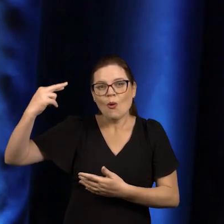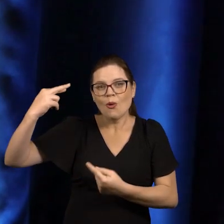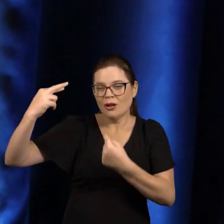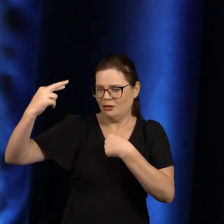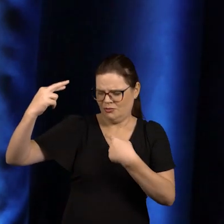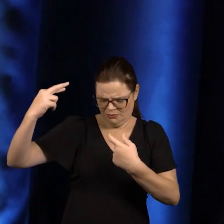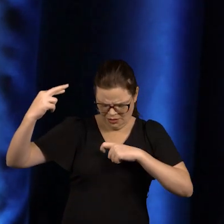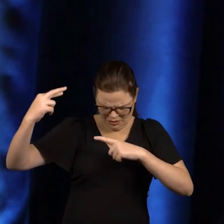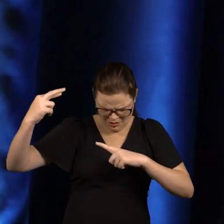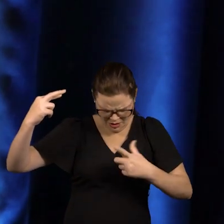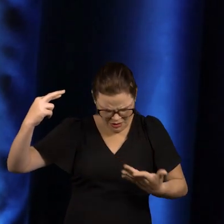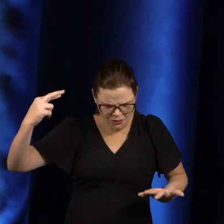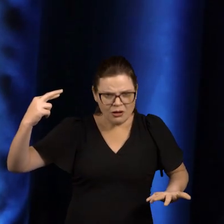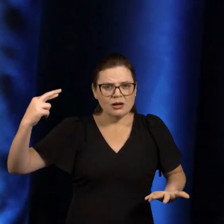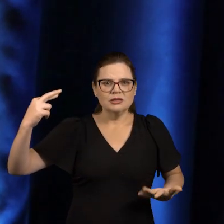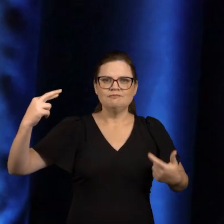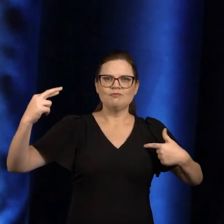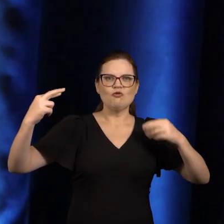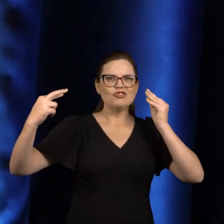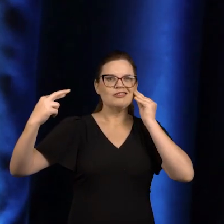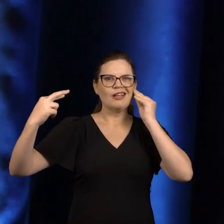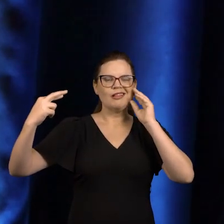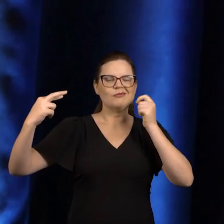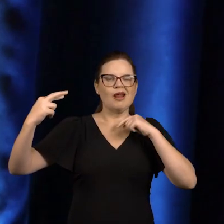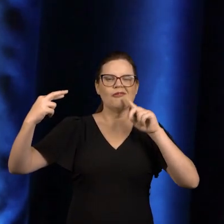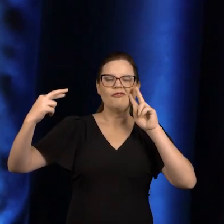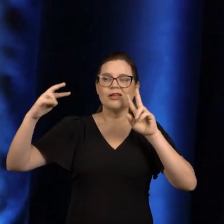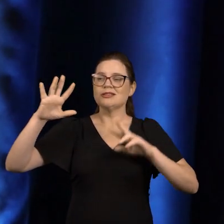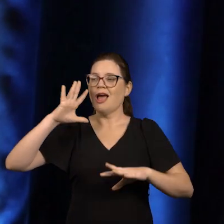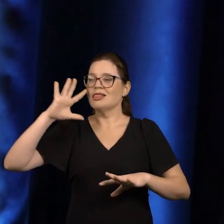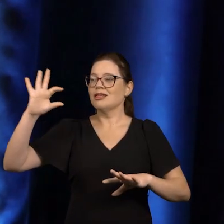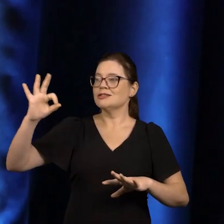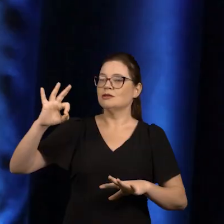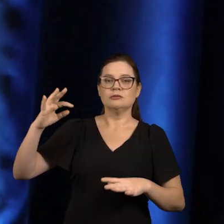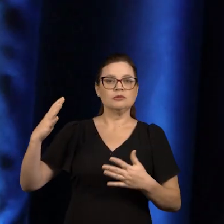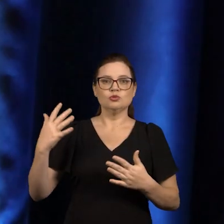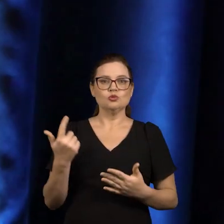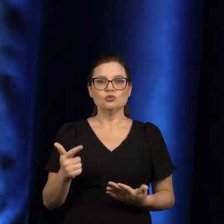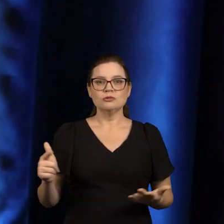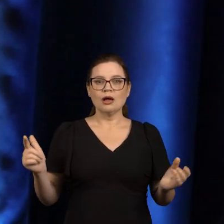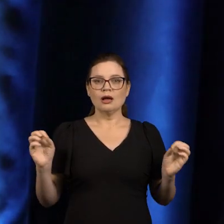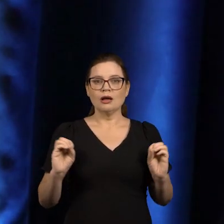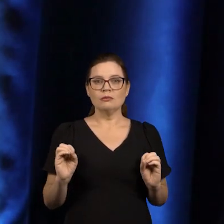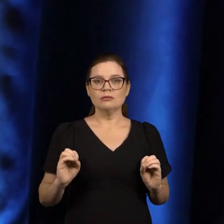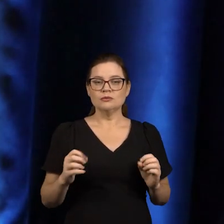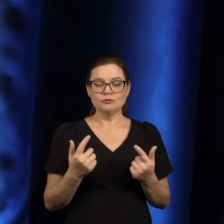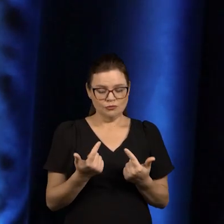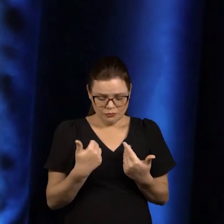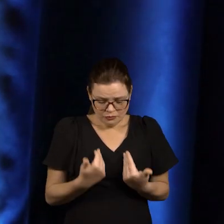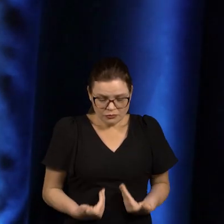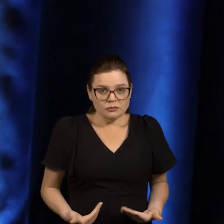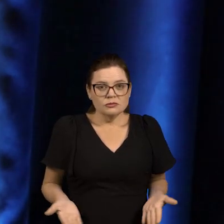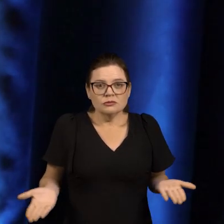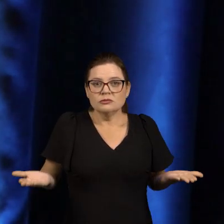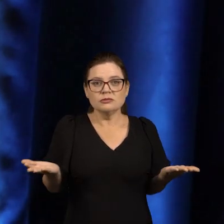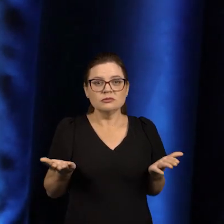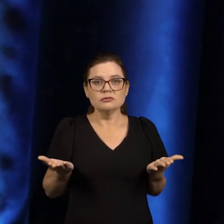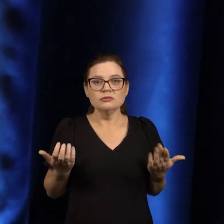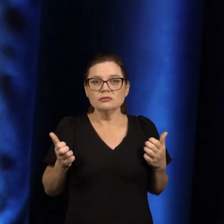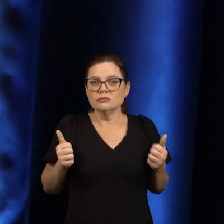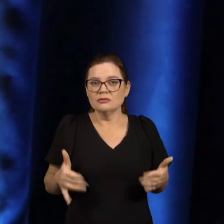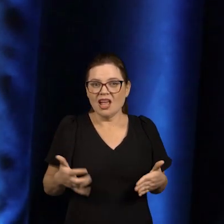assim: isso aqui vai chamar a atenção de Deus? Não existe nada que possamos fazer que nos